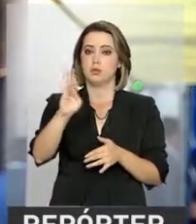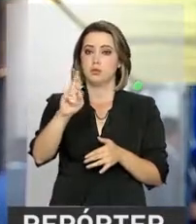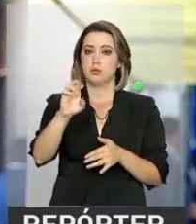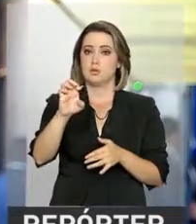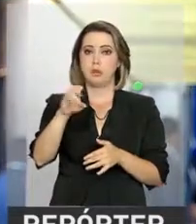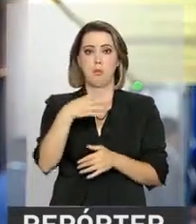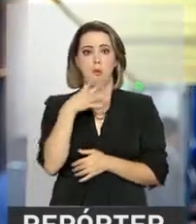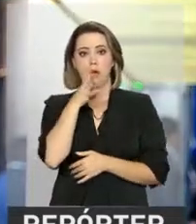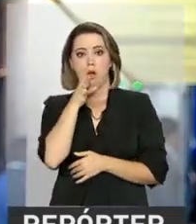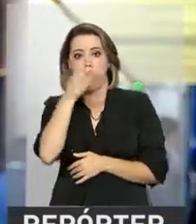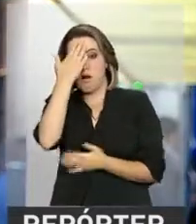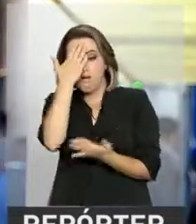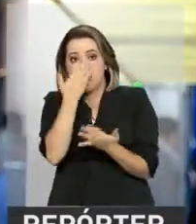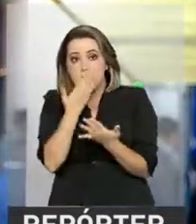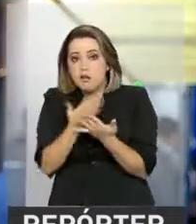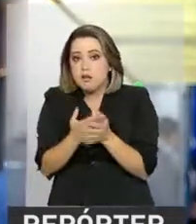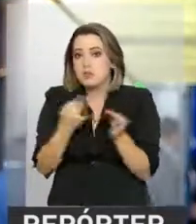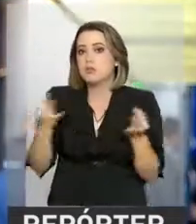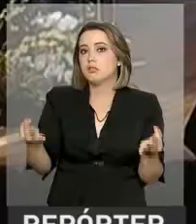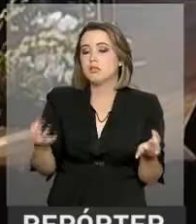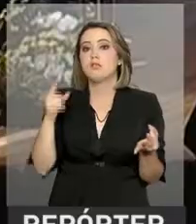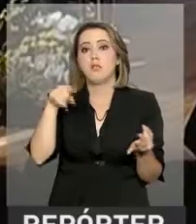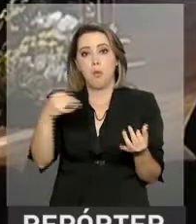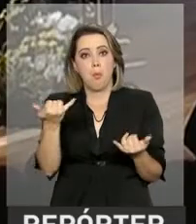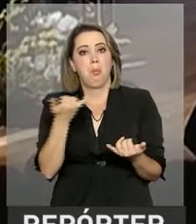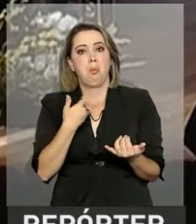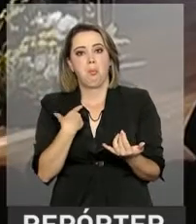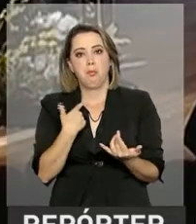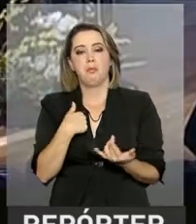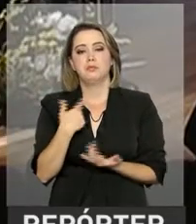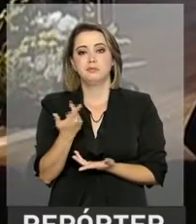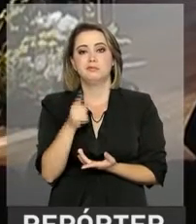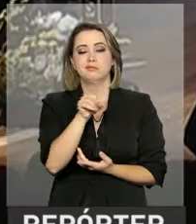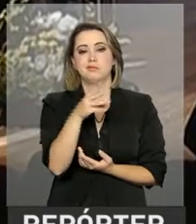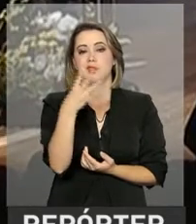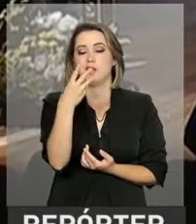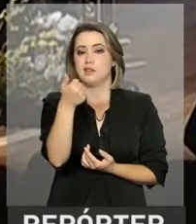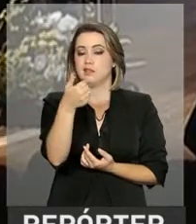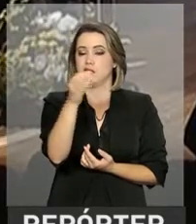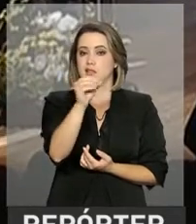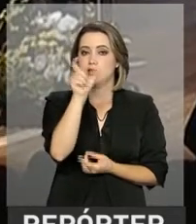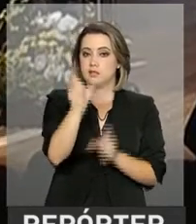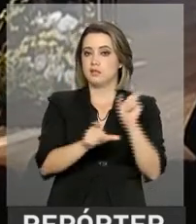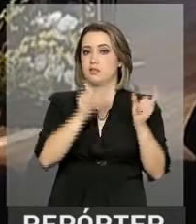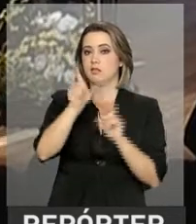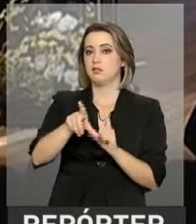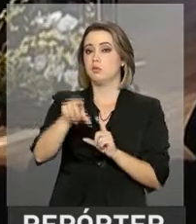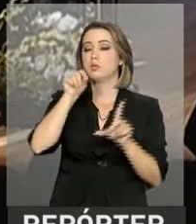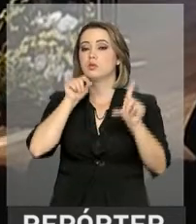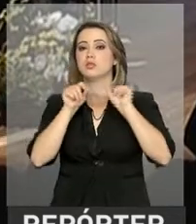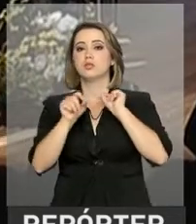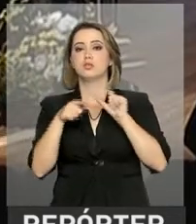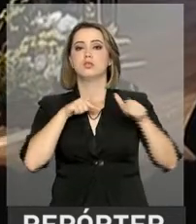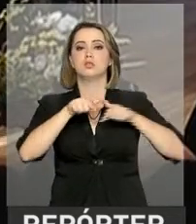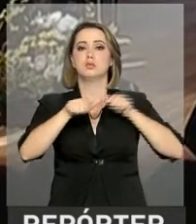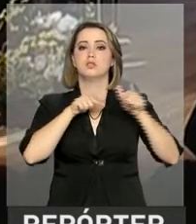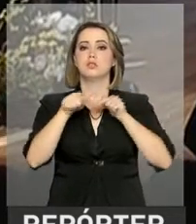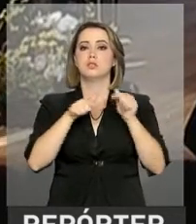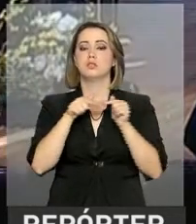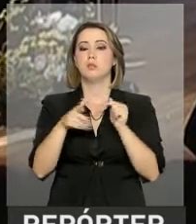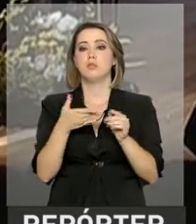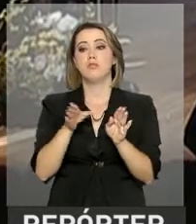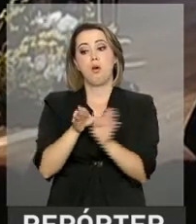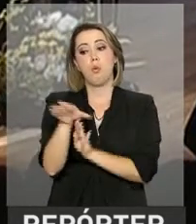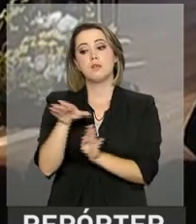acreditei. Falei, esse edital é o meu perfil. 310 bancários aposentados foram selecionados para trabalhar como consultores